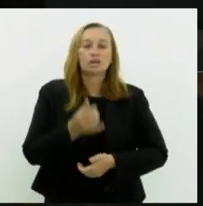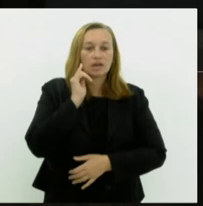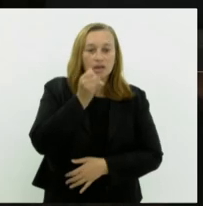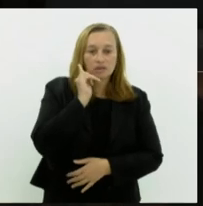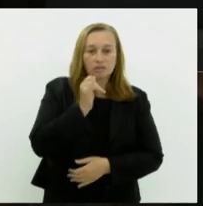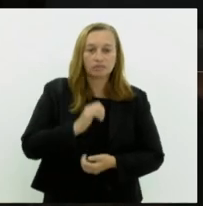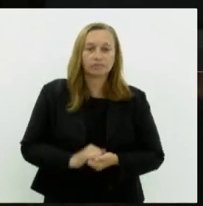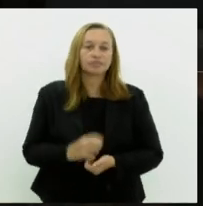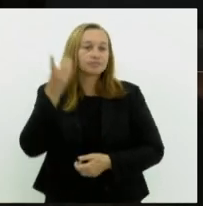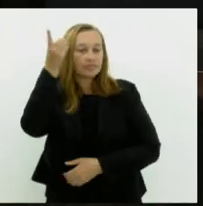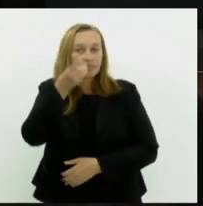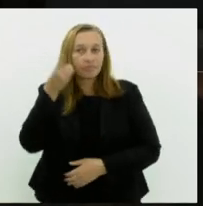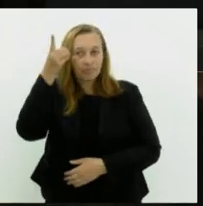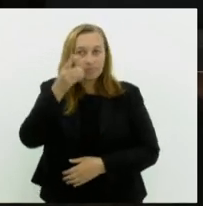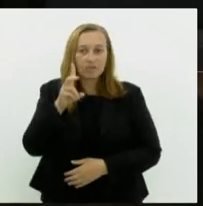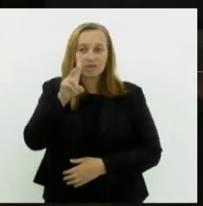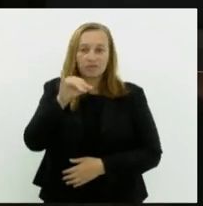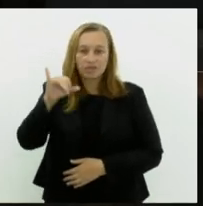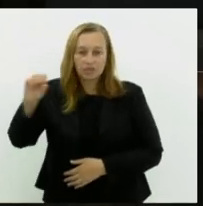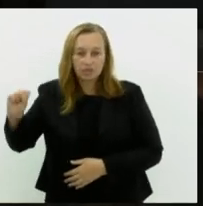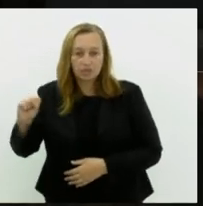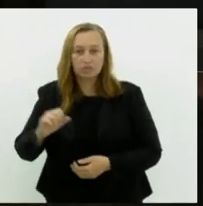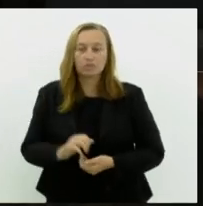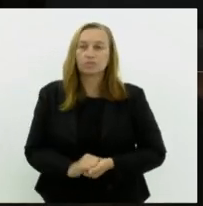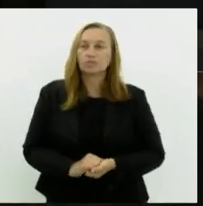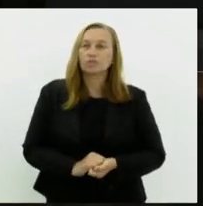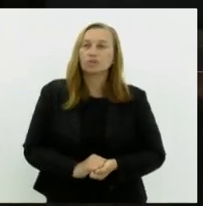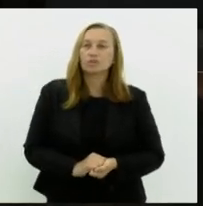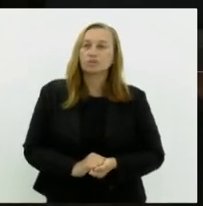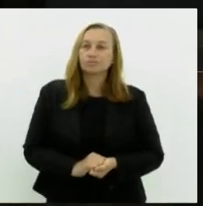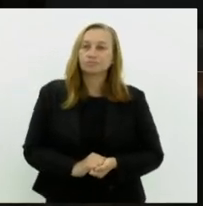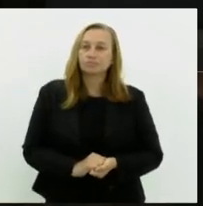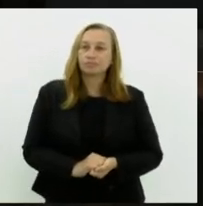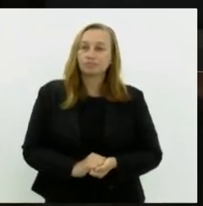Relatores. Deputados Vinícius Cozzolino.